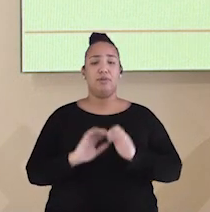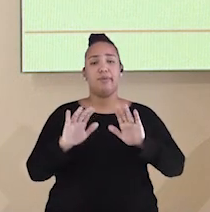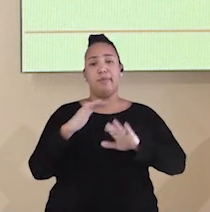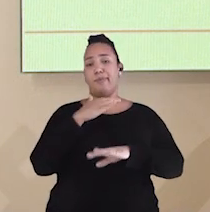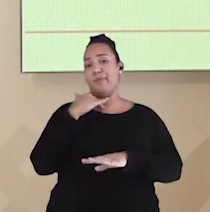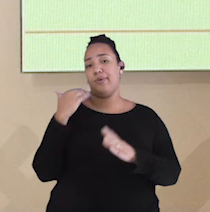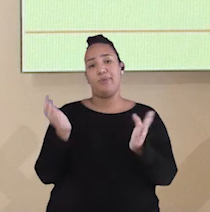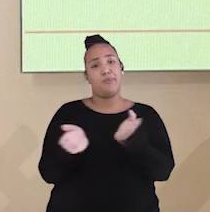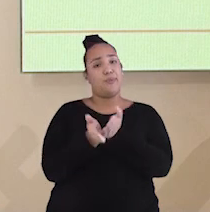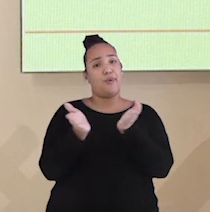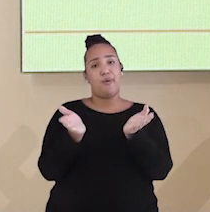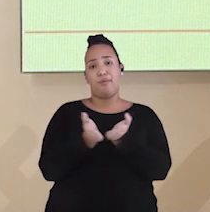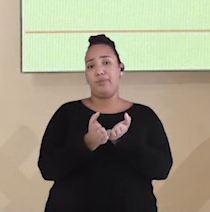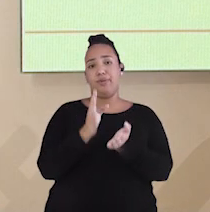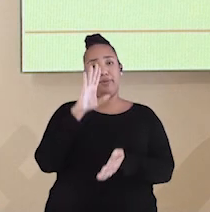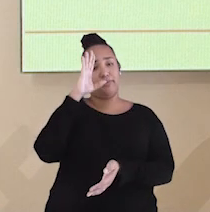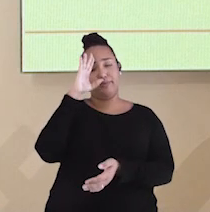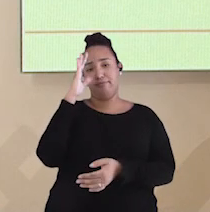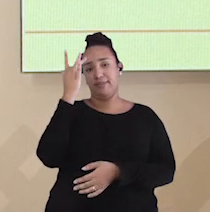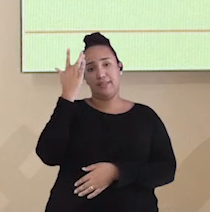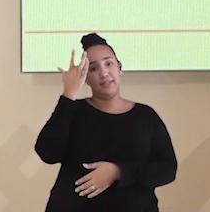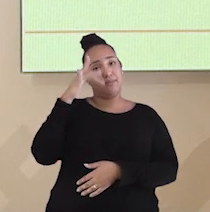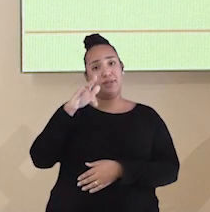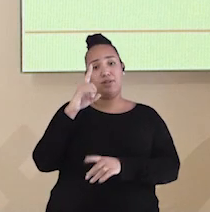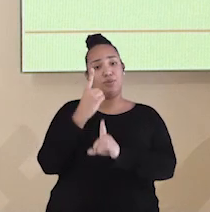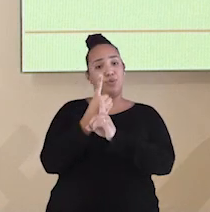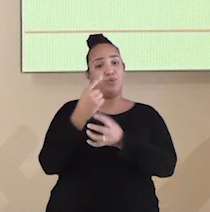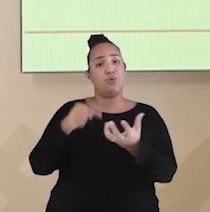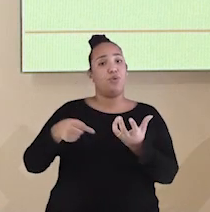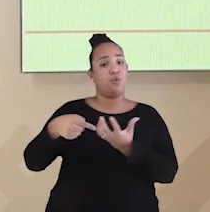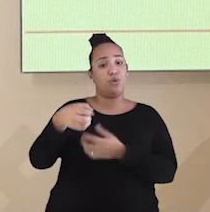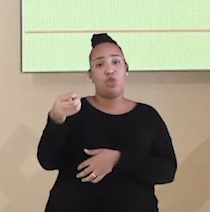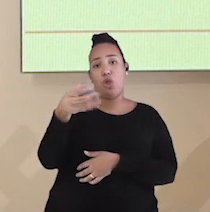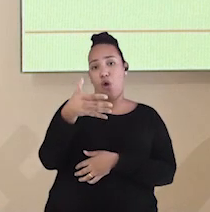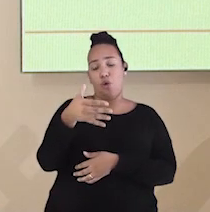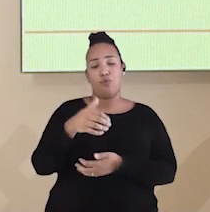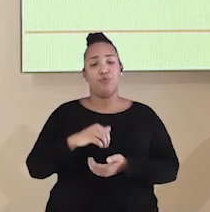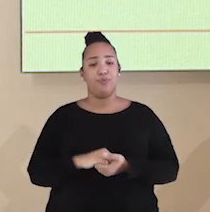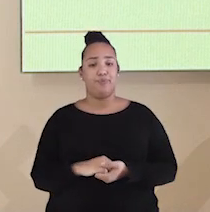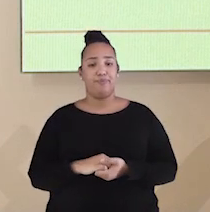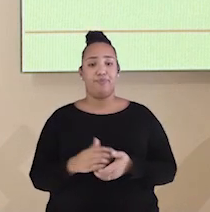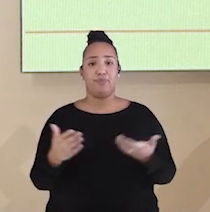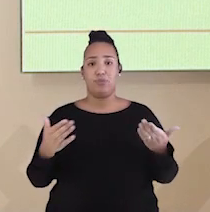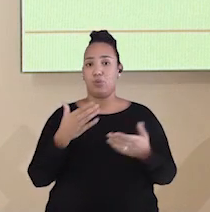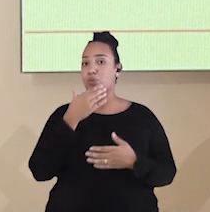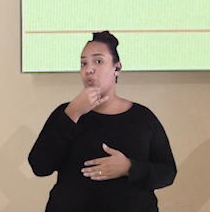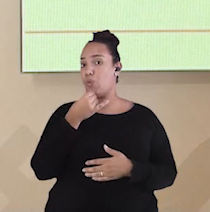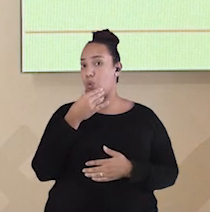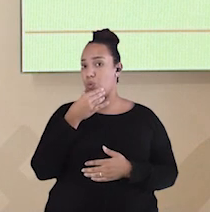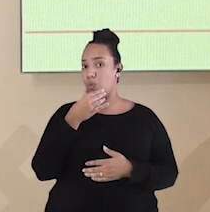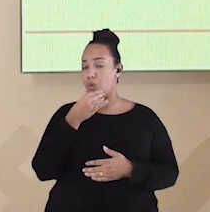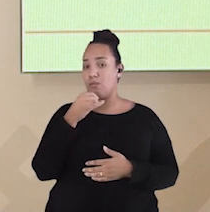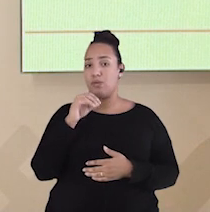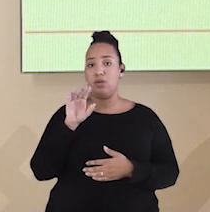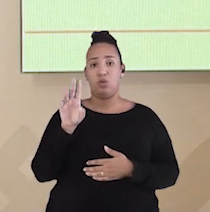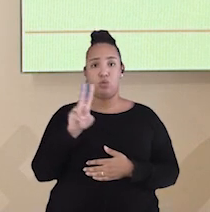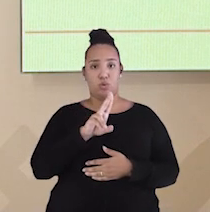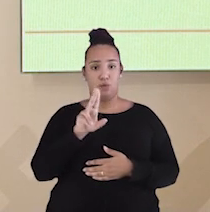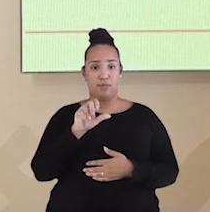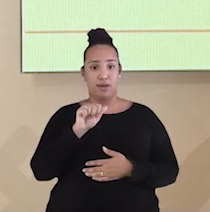e morreu pobre sem saber que havia descoberto um novo continente. Um navegador chamado